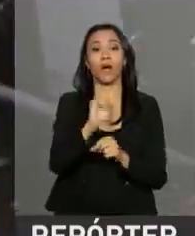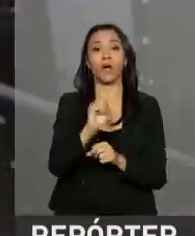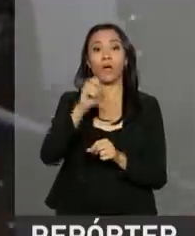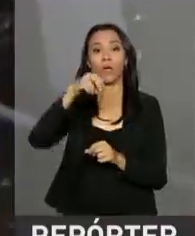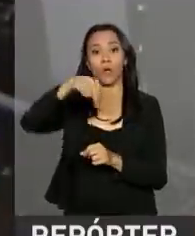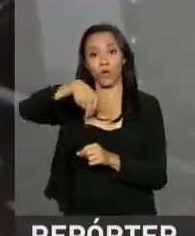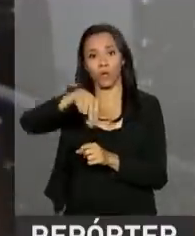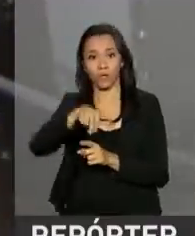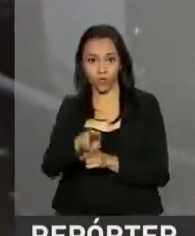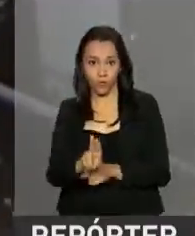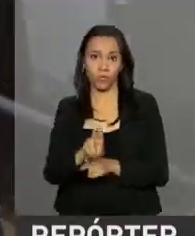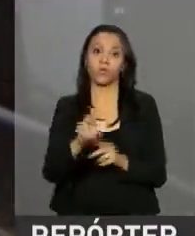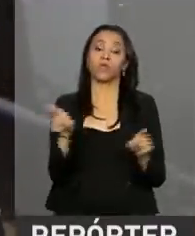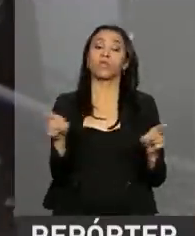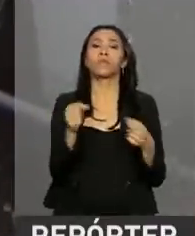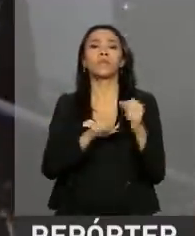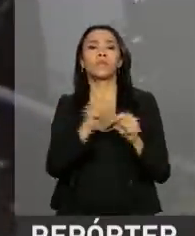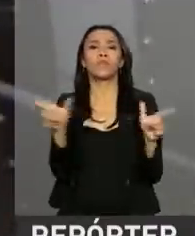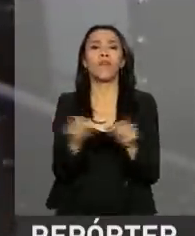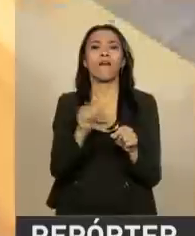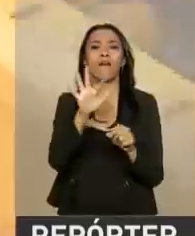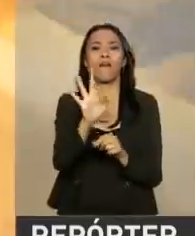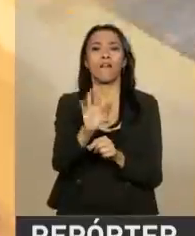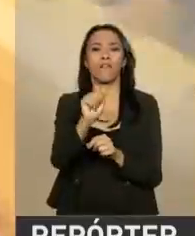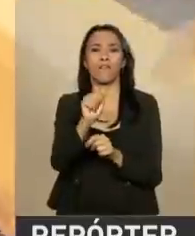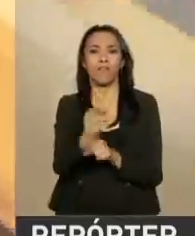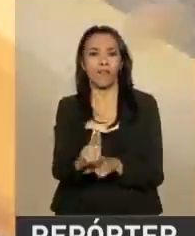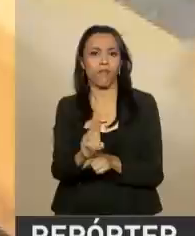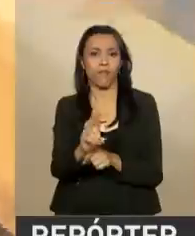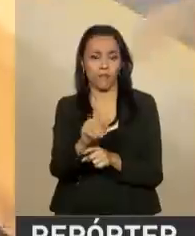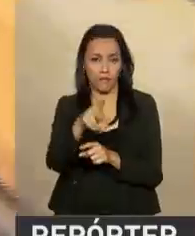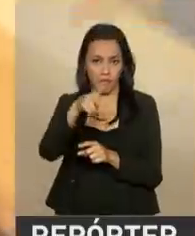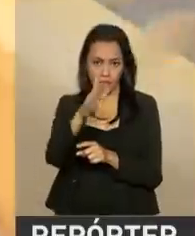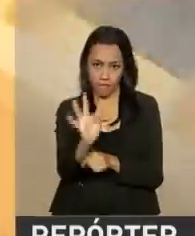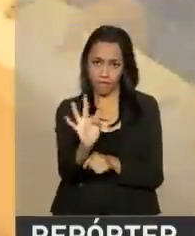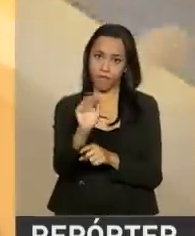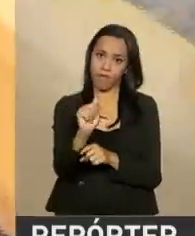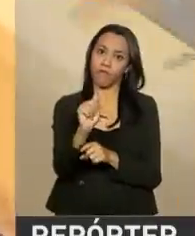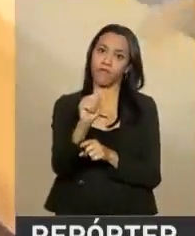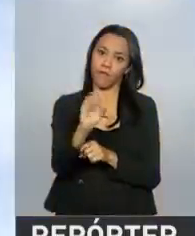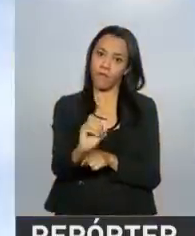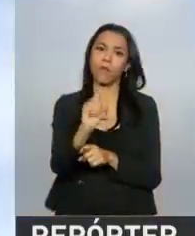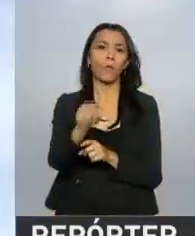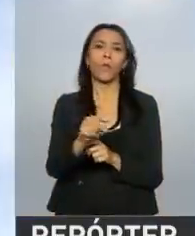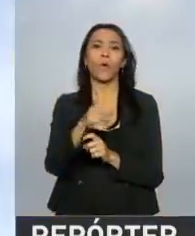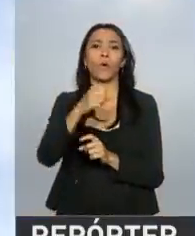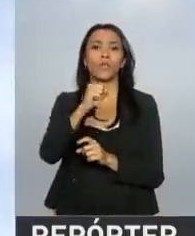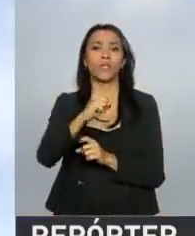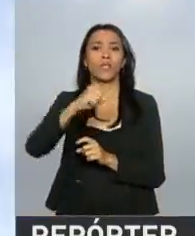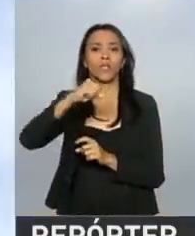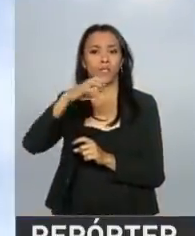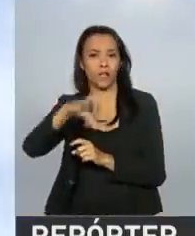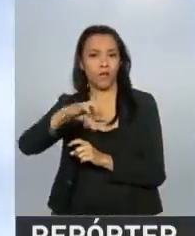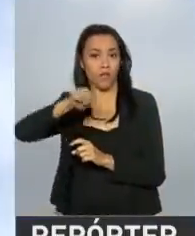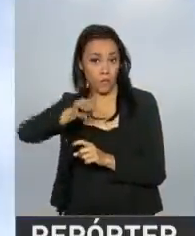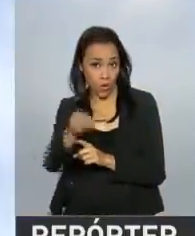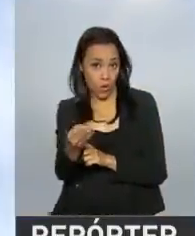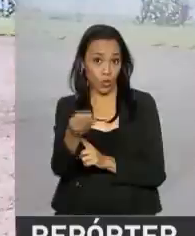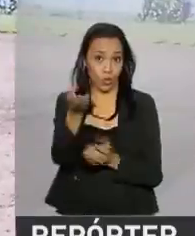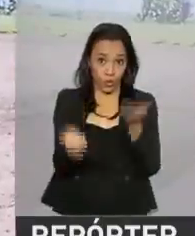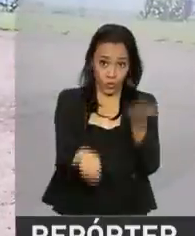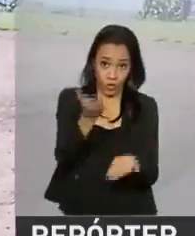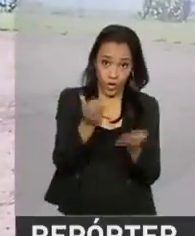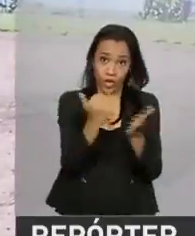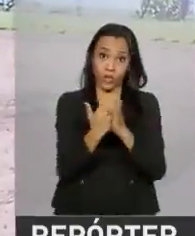à fao segundo a entidade a produção brasileira passará de cerca de 89 milhões de toneladas para